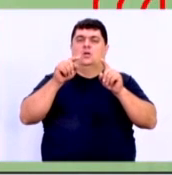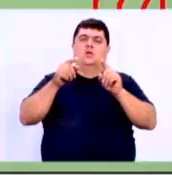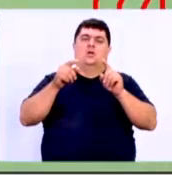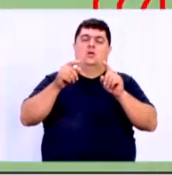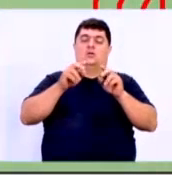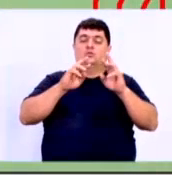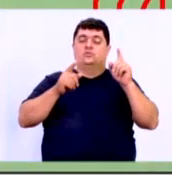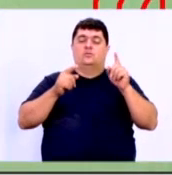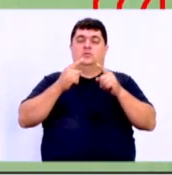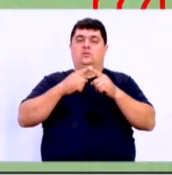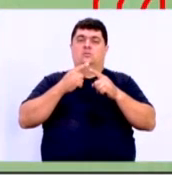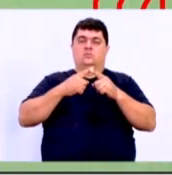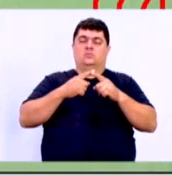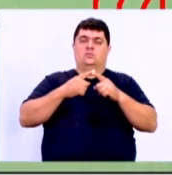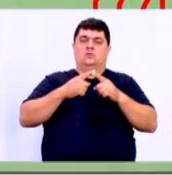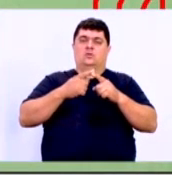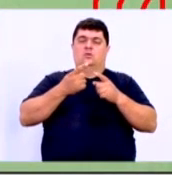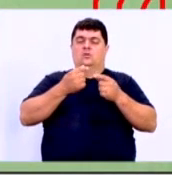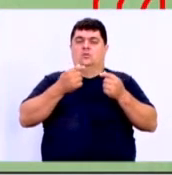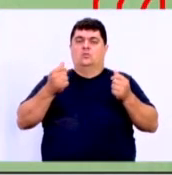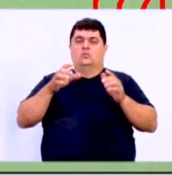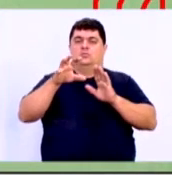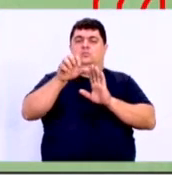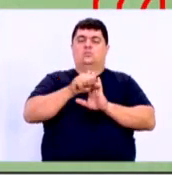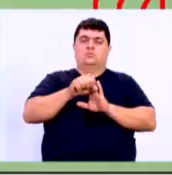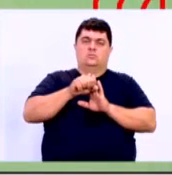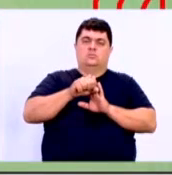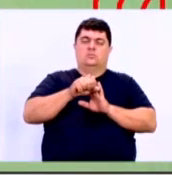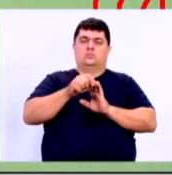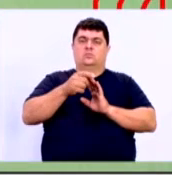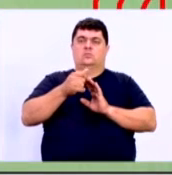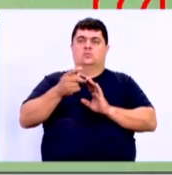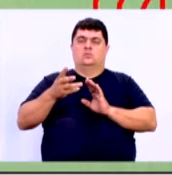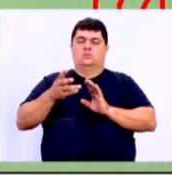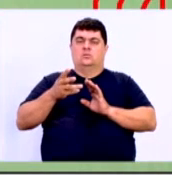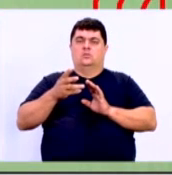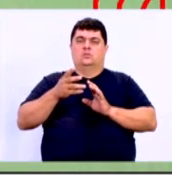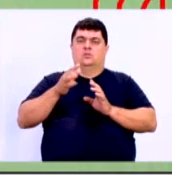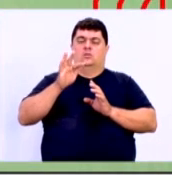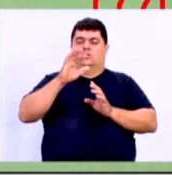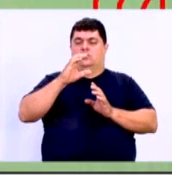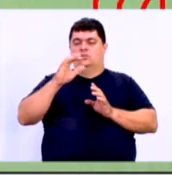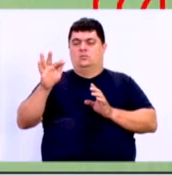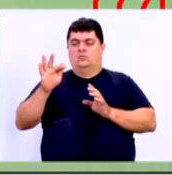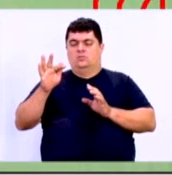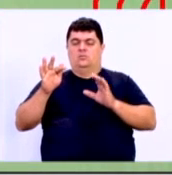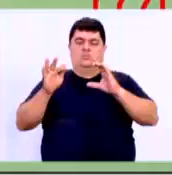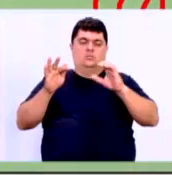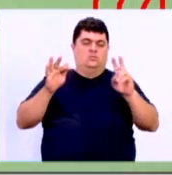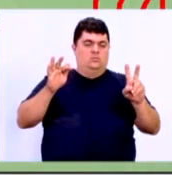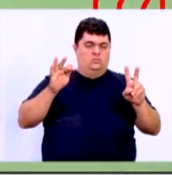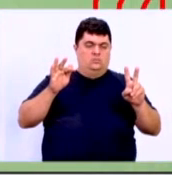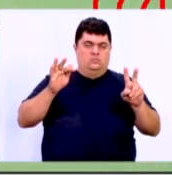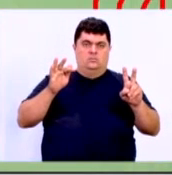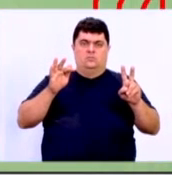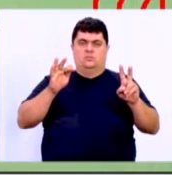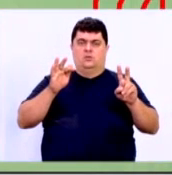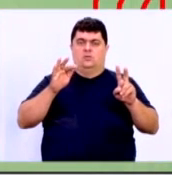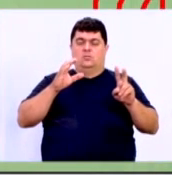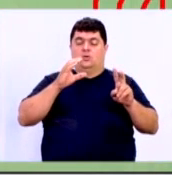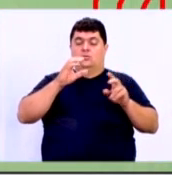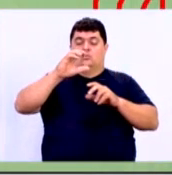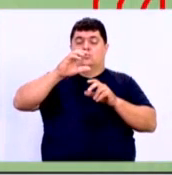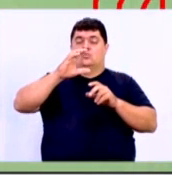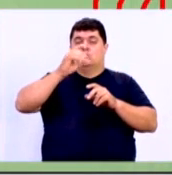principal diferença. Custo de absorção. Qual é o custo do produto vendido? Custos fixos mais custo variável. Pelo custeio